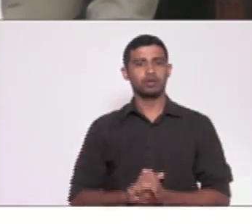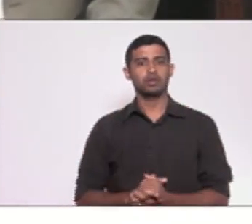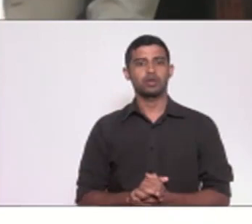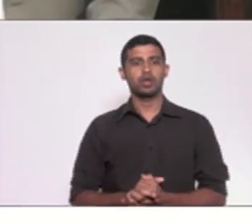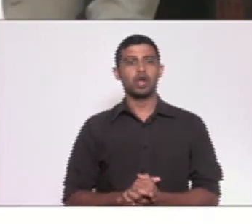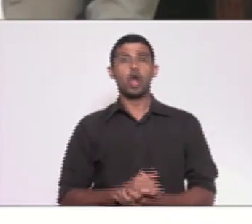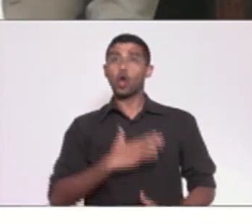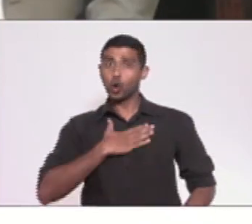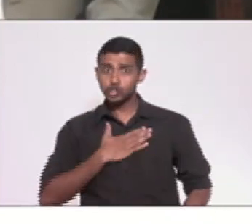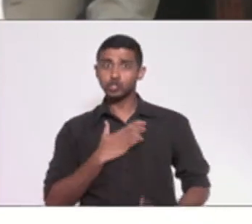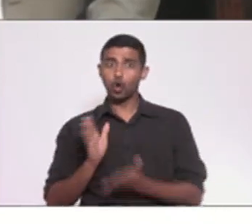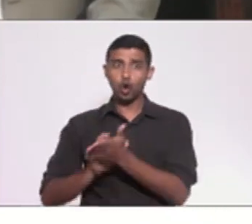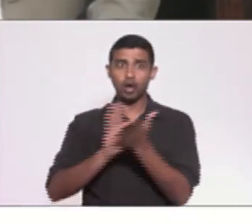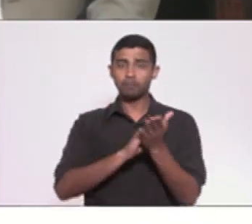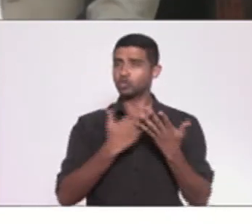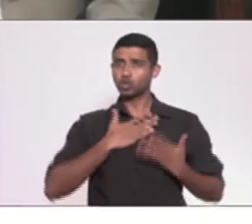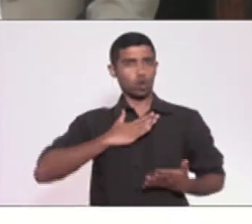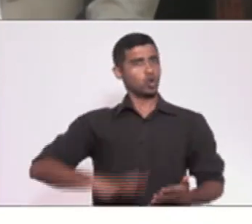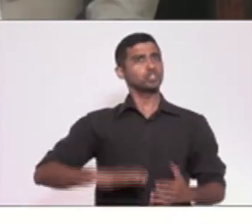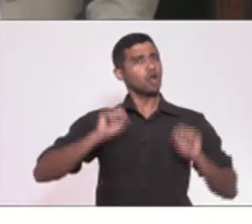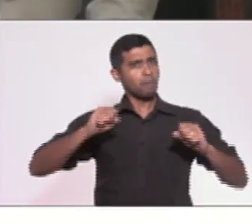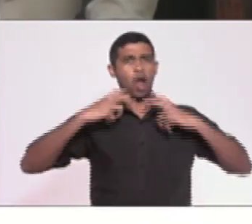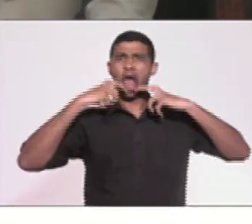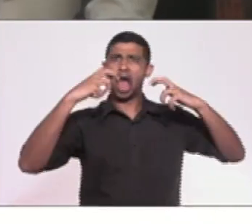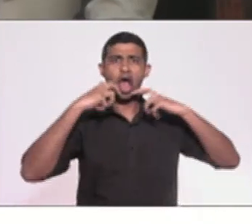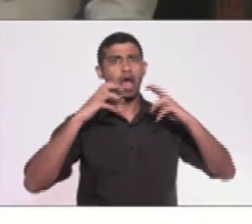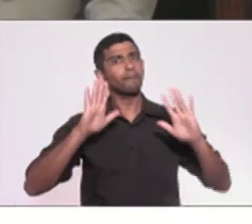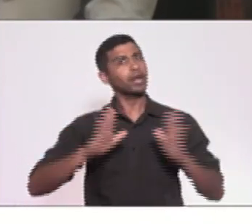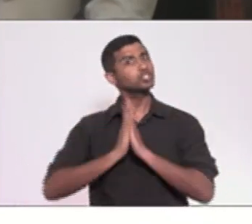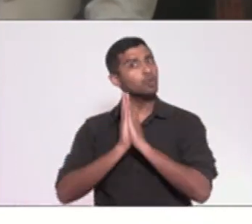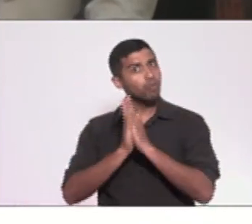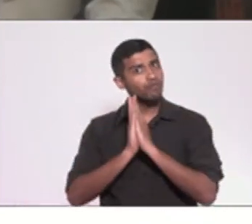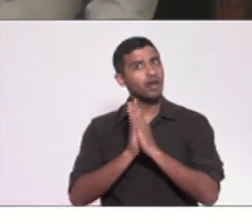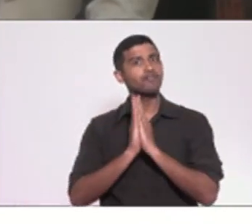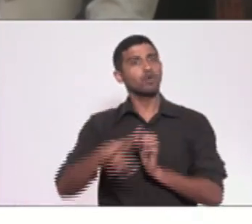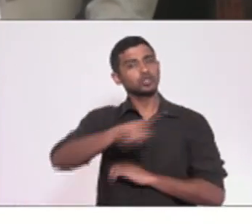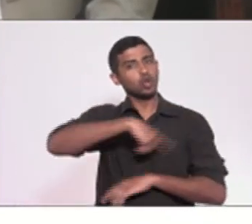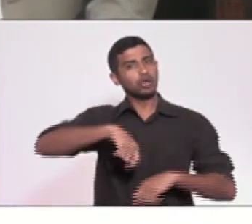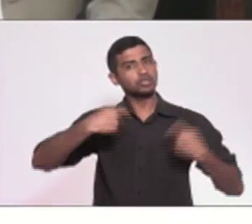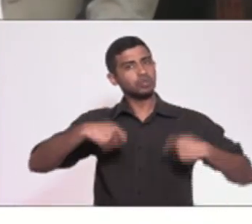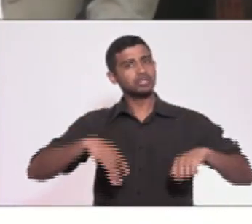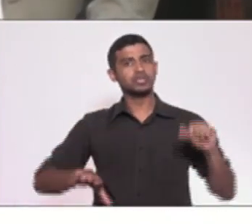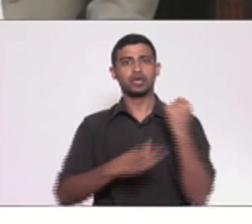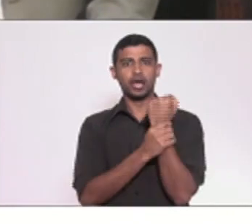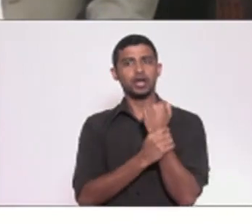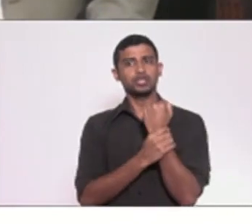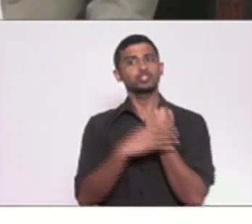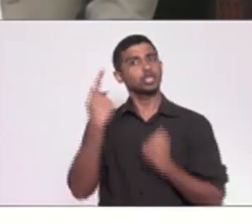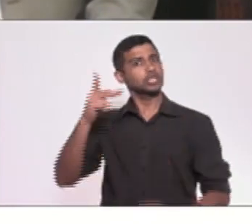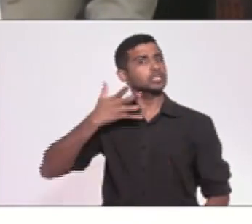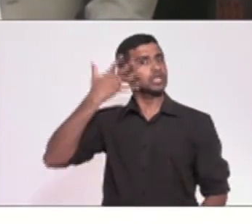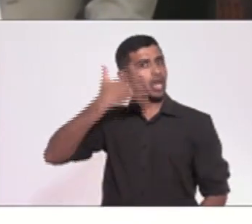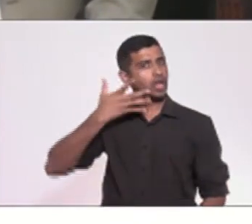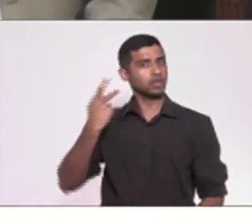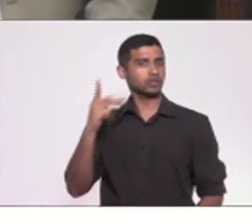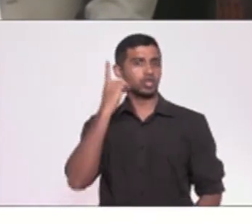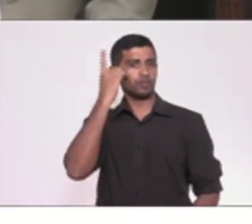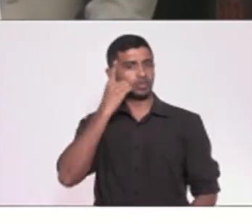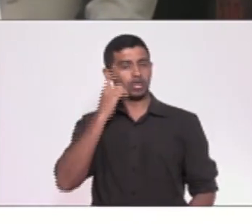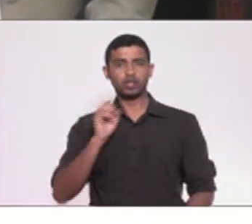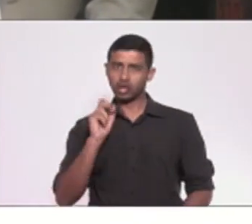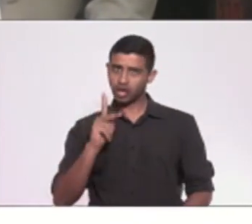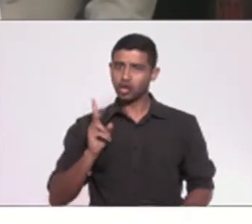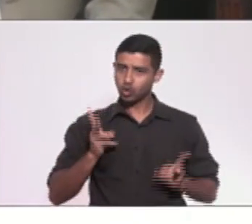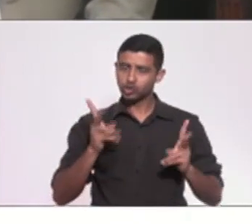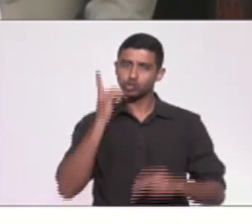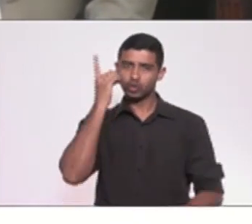vaiar. Mas temos que garantir a palavra do orador. Continue, por